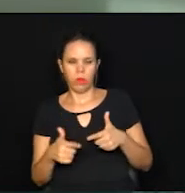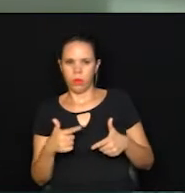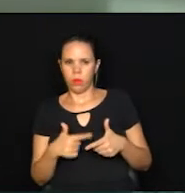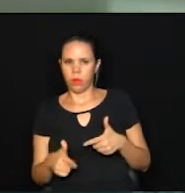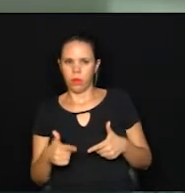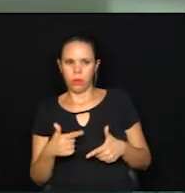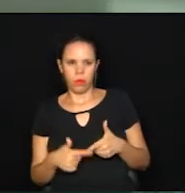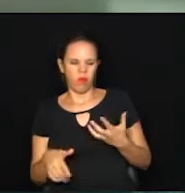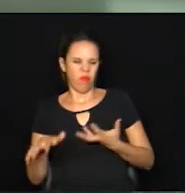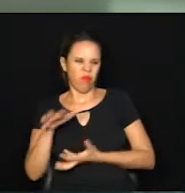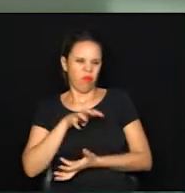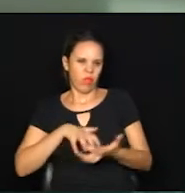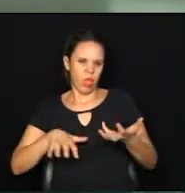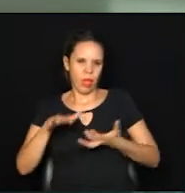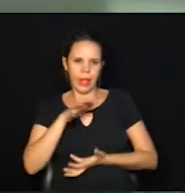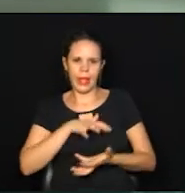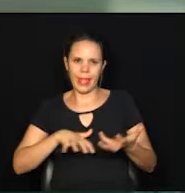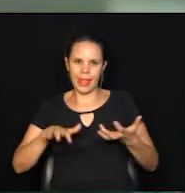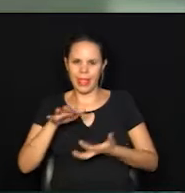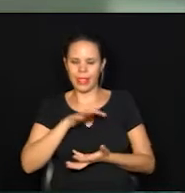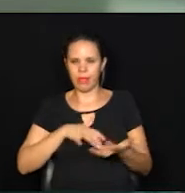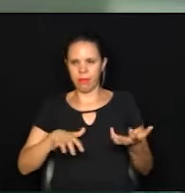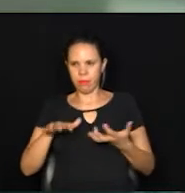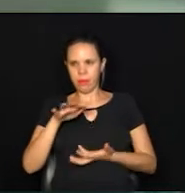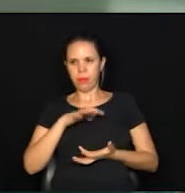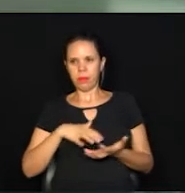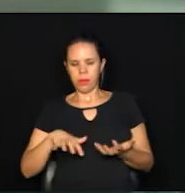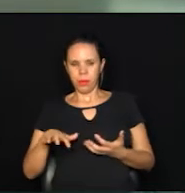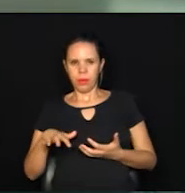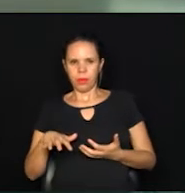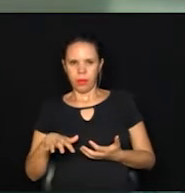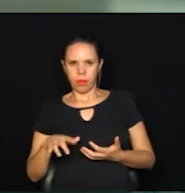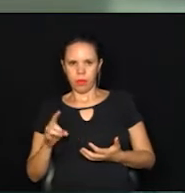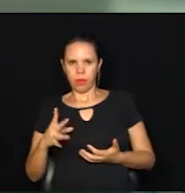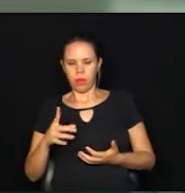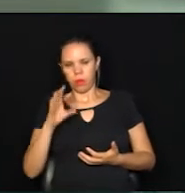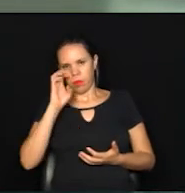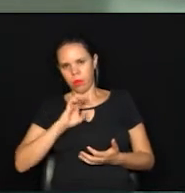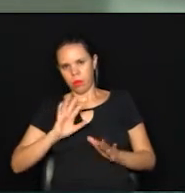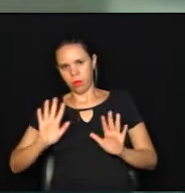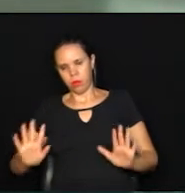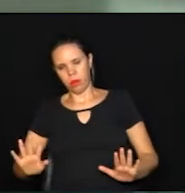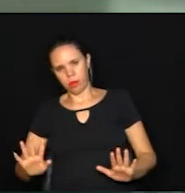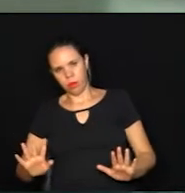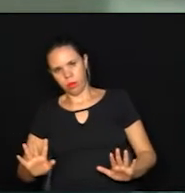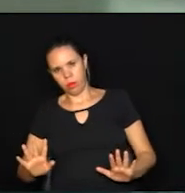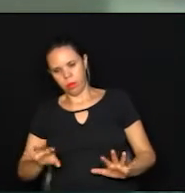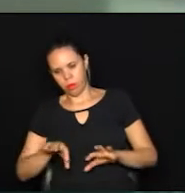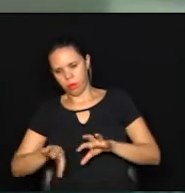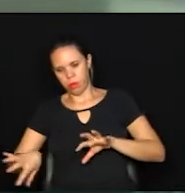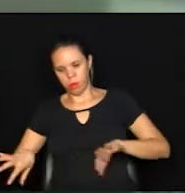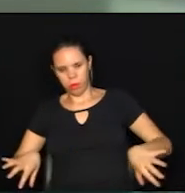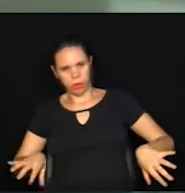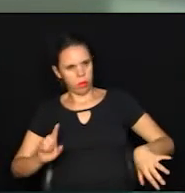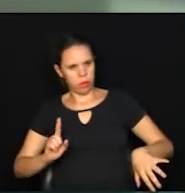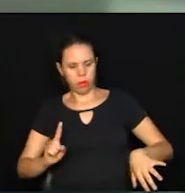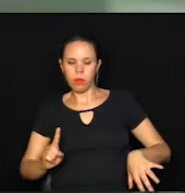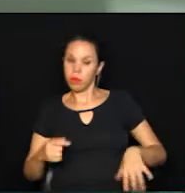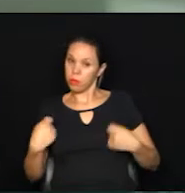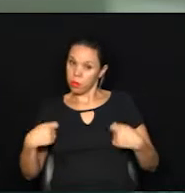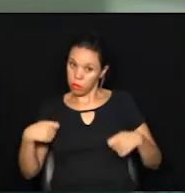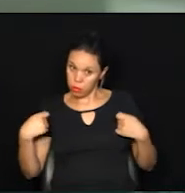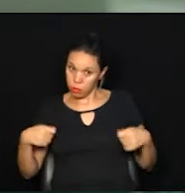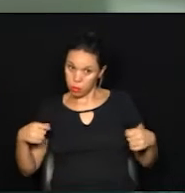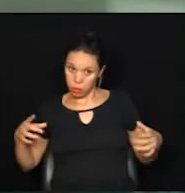forma conflituosa, agindo de forma bilateral ou agindo de forma isolada. Temos